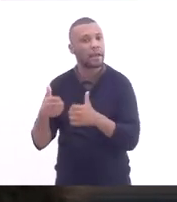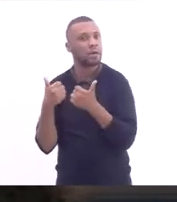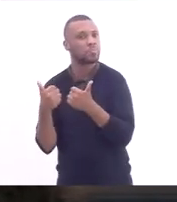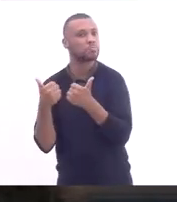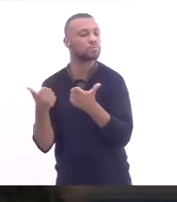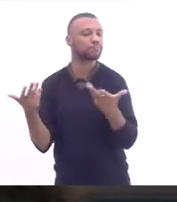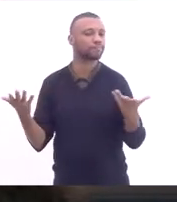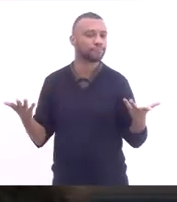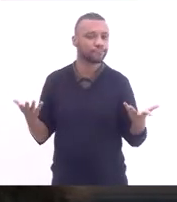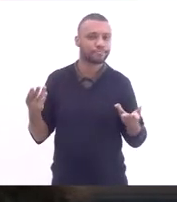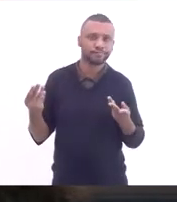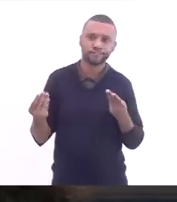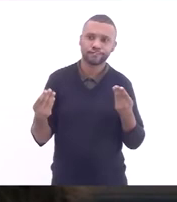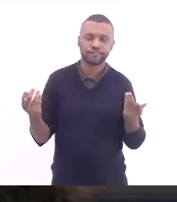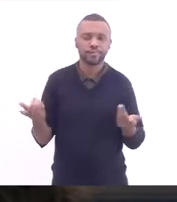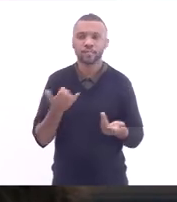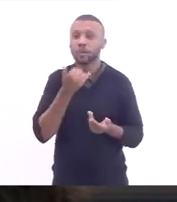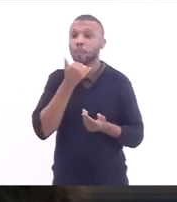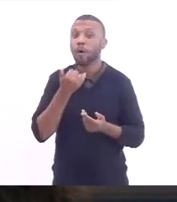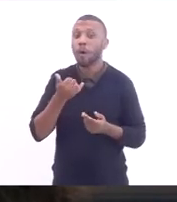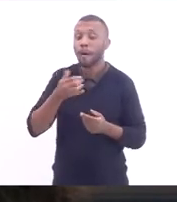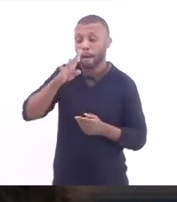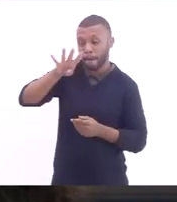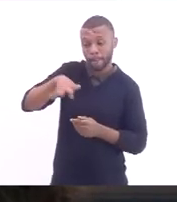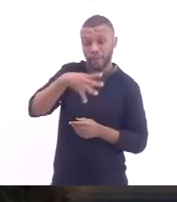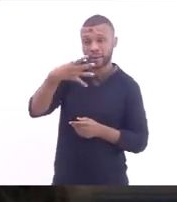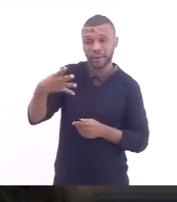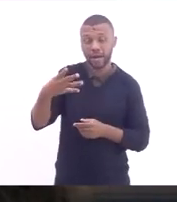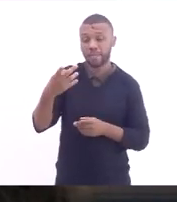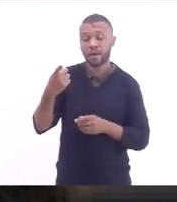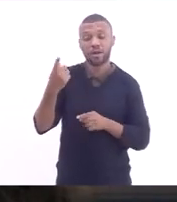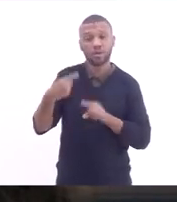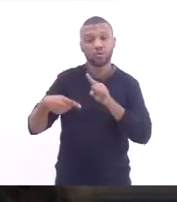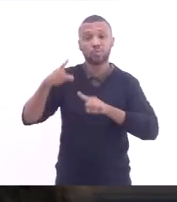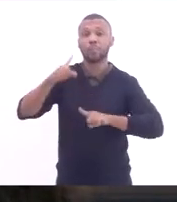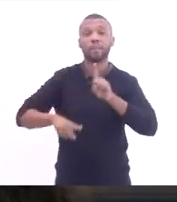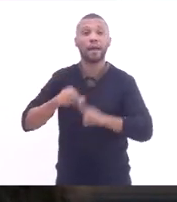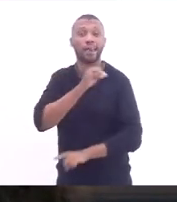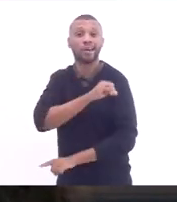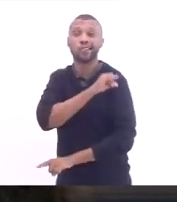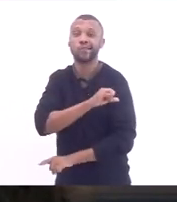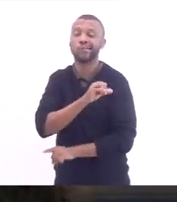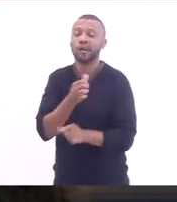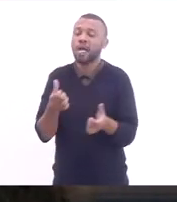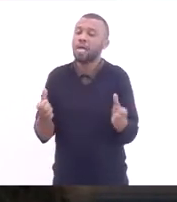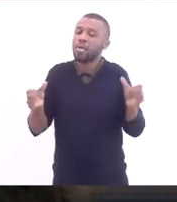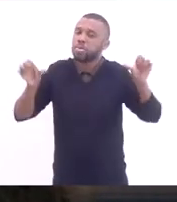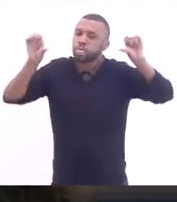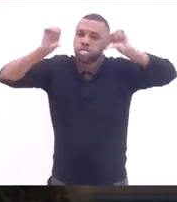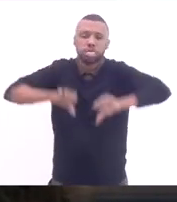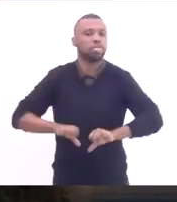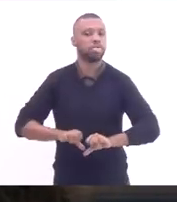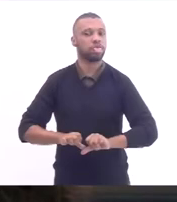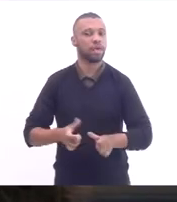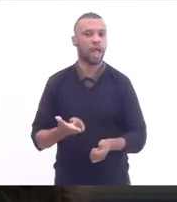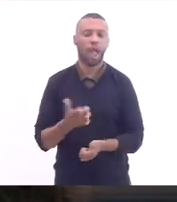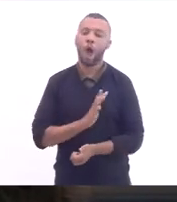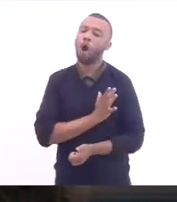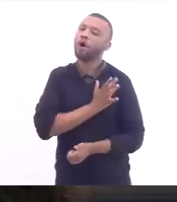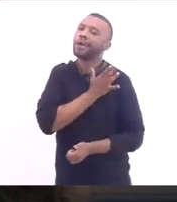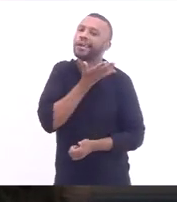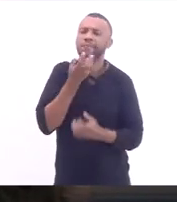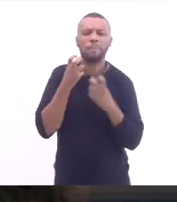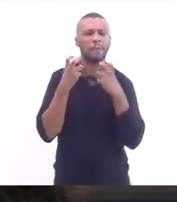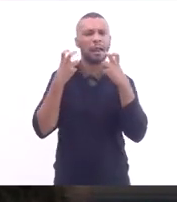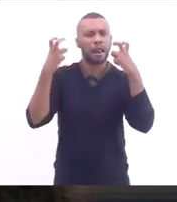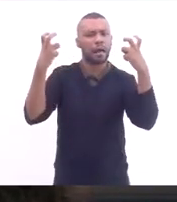Supera Rio. Esse supera Rio é um fracasso. Está lá, mas é um fracasso, porque as pessoas estão